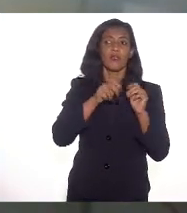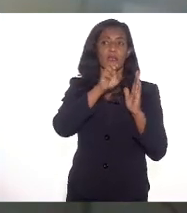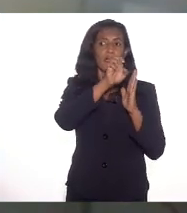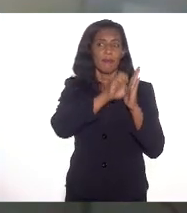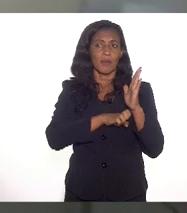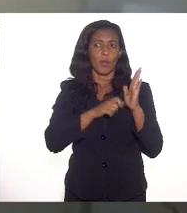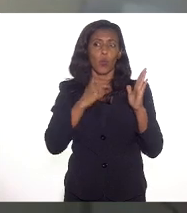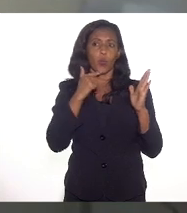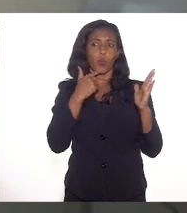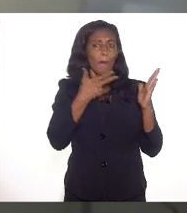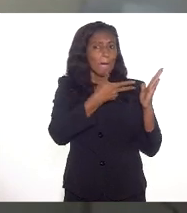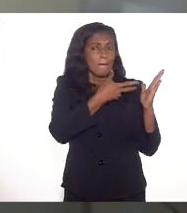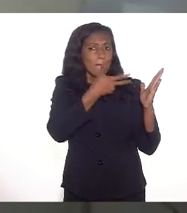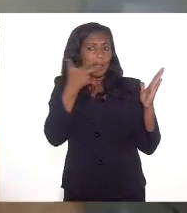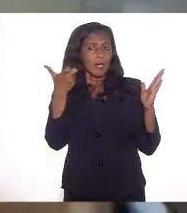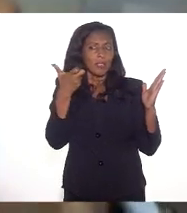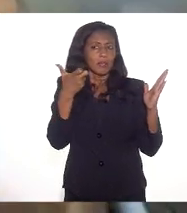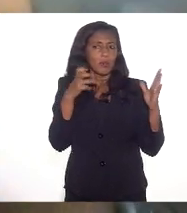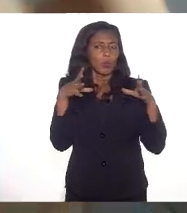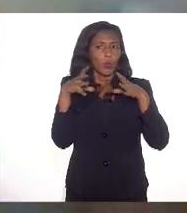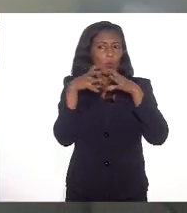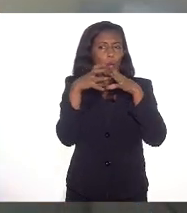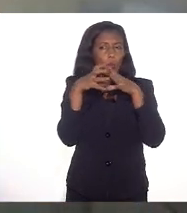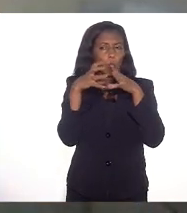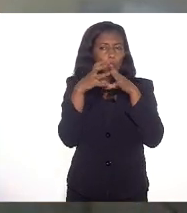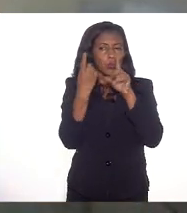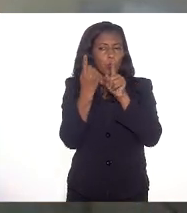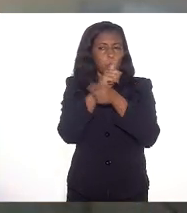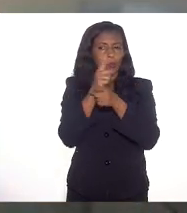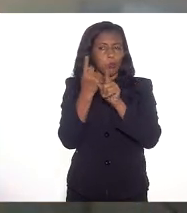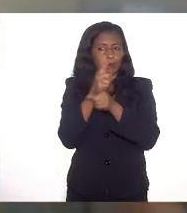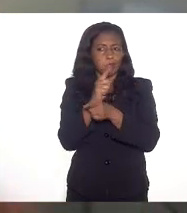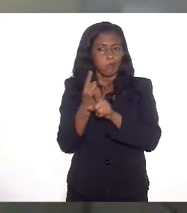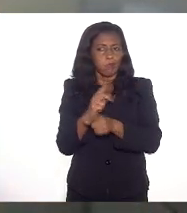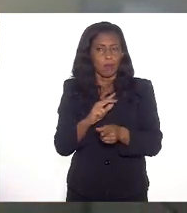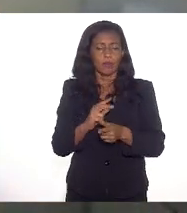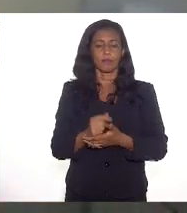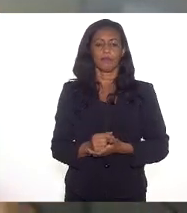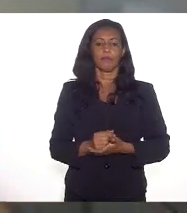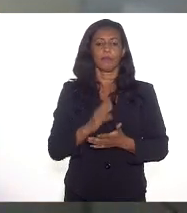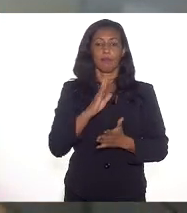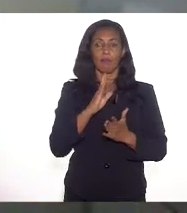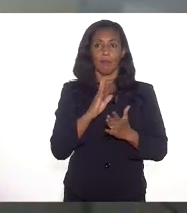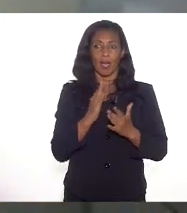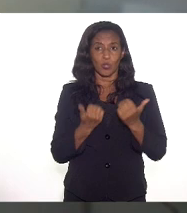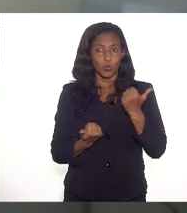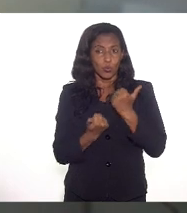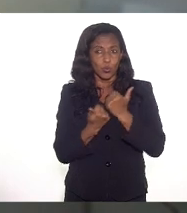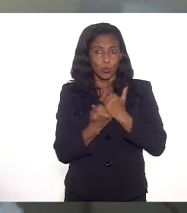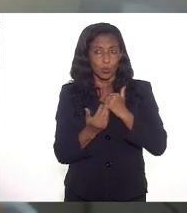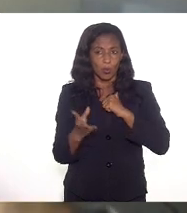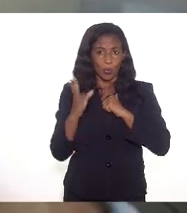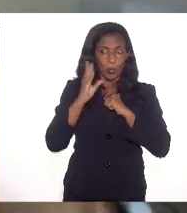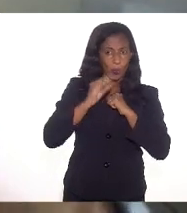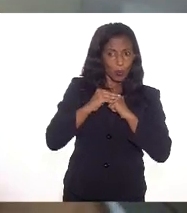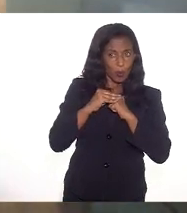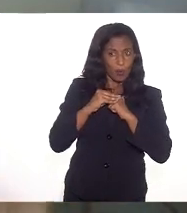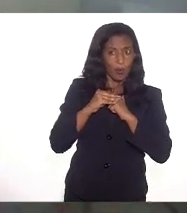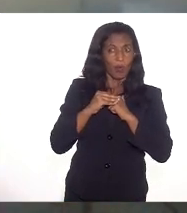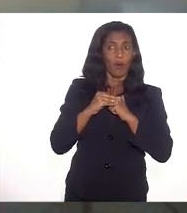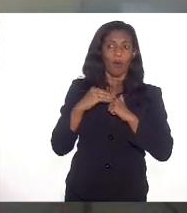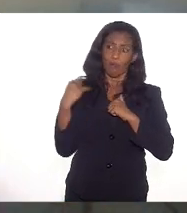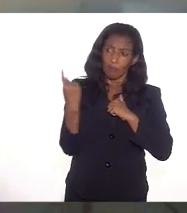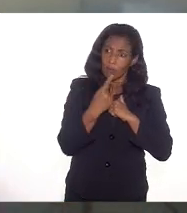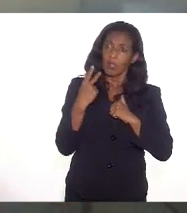não conseguiu perceber o conjunto das contradições. Mas, com subemendas, a gente pode